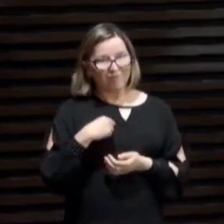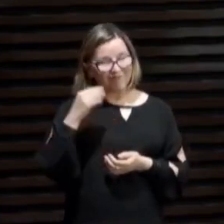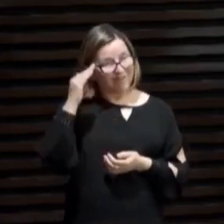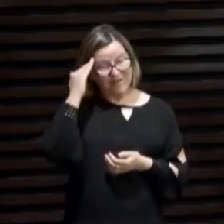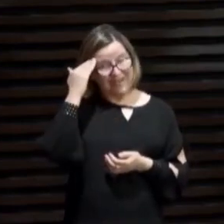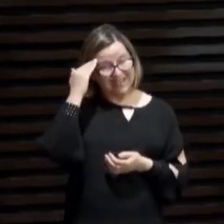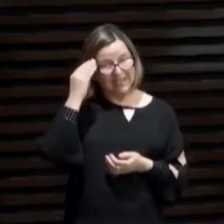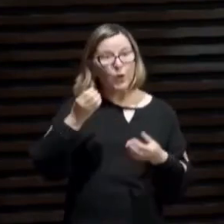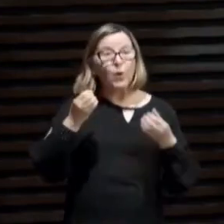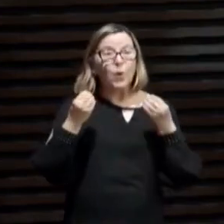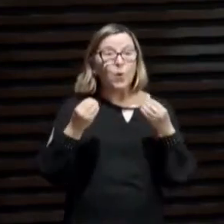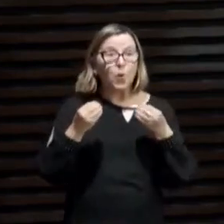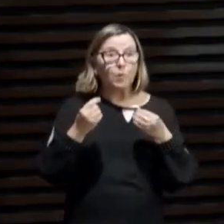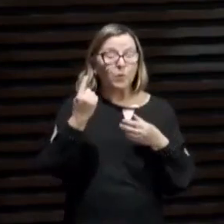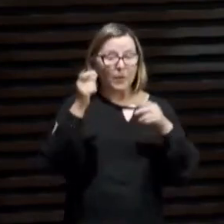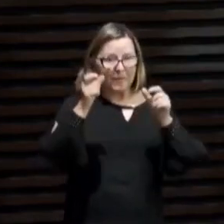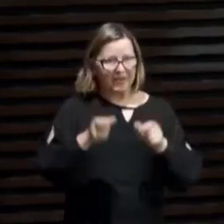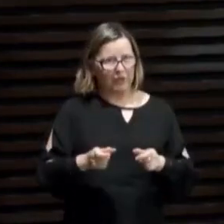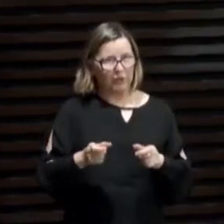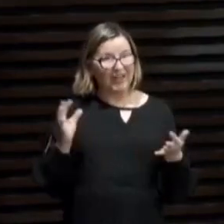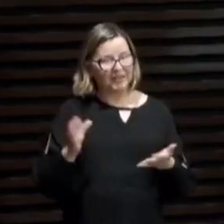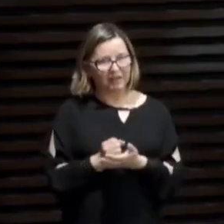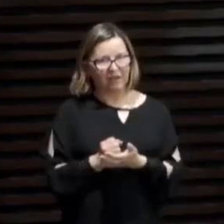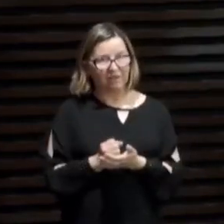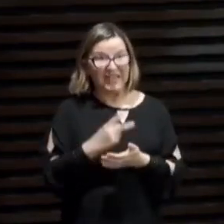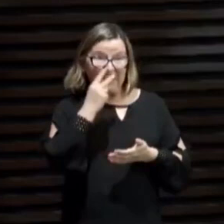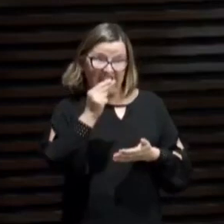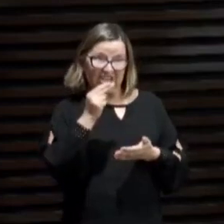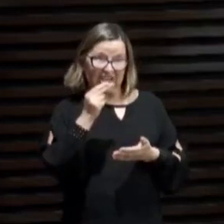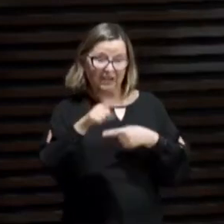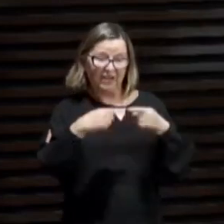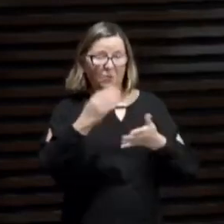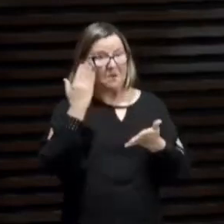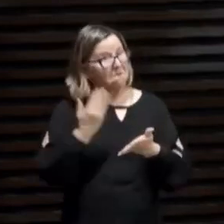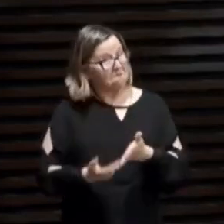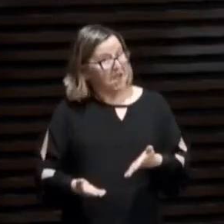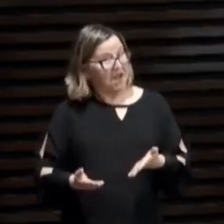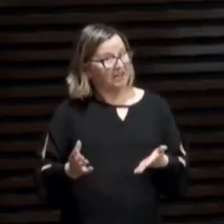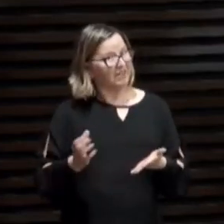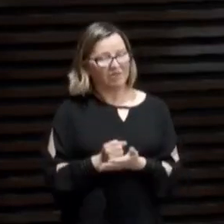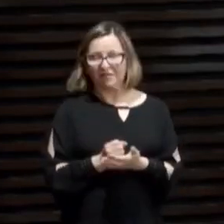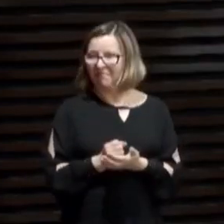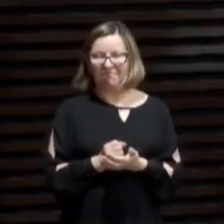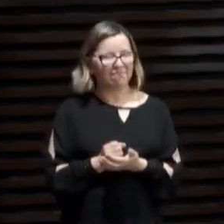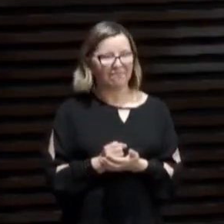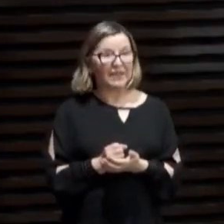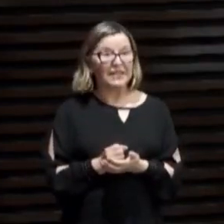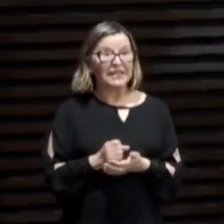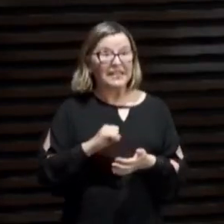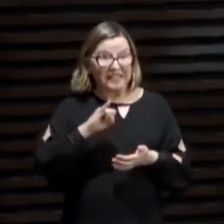pode ser salva e no trajeto ela perder essa salvação. Eu não creio nisso. Eu creio que uma vez